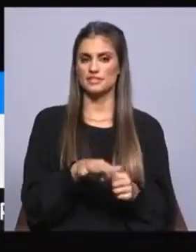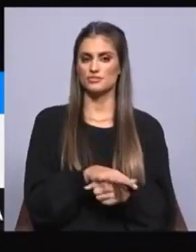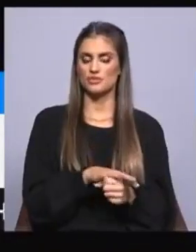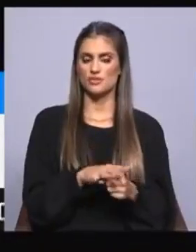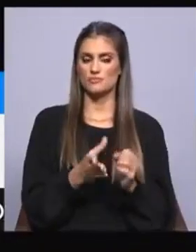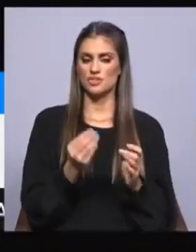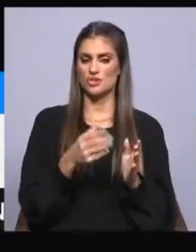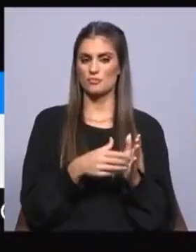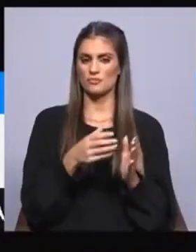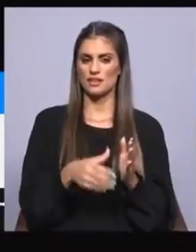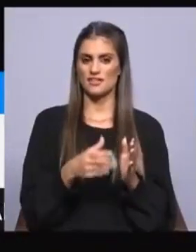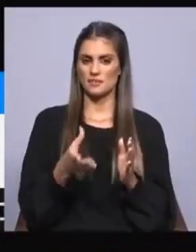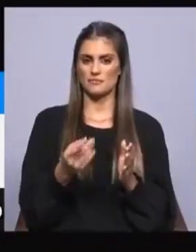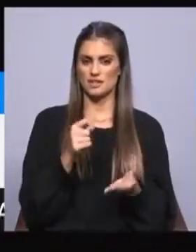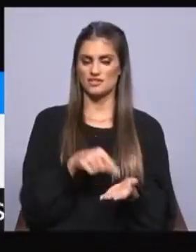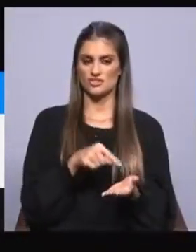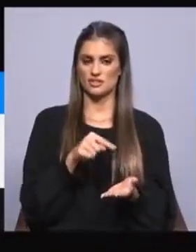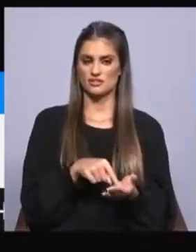mais difícil, mais exigente.